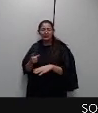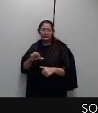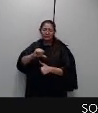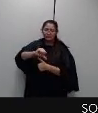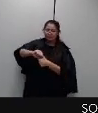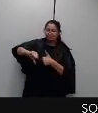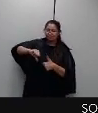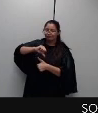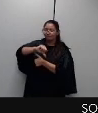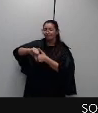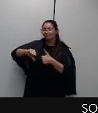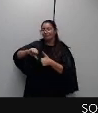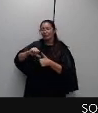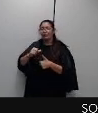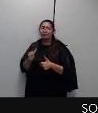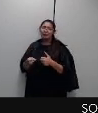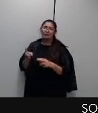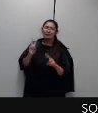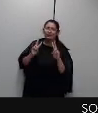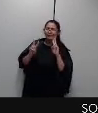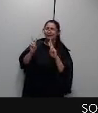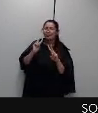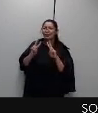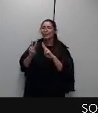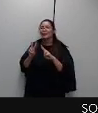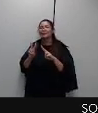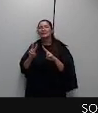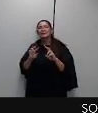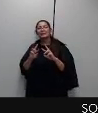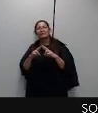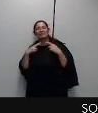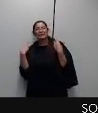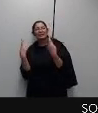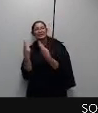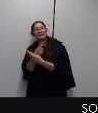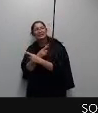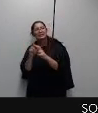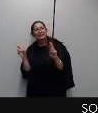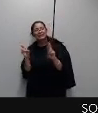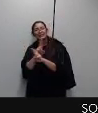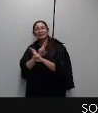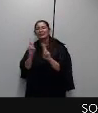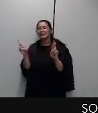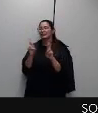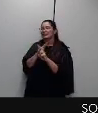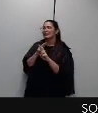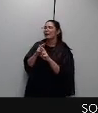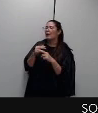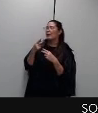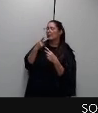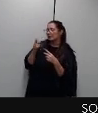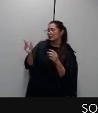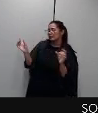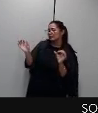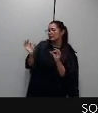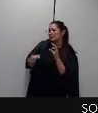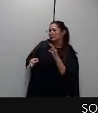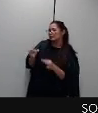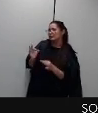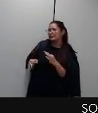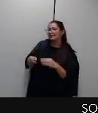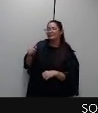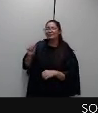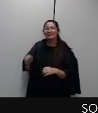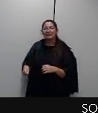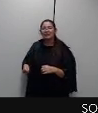mormente pela relação de complementaridade e não de especificidade excludente e conhecida entre o